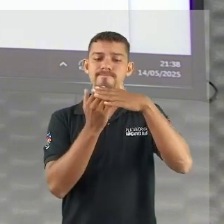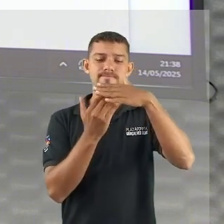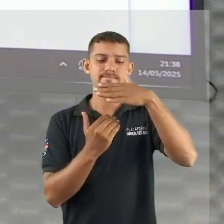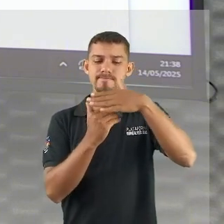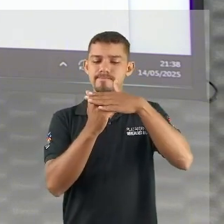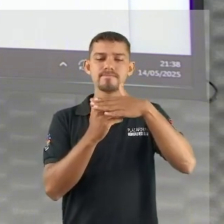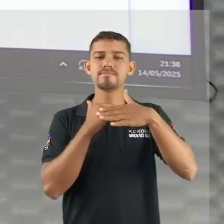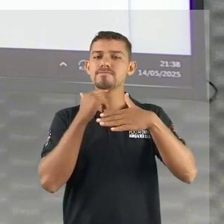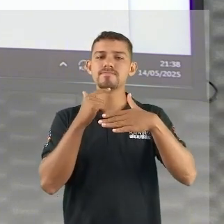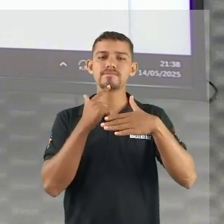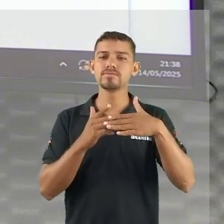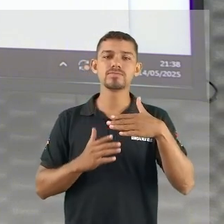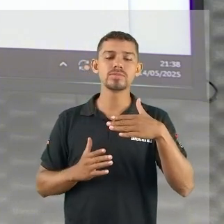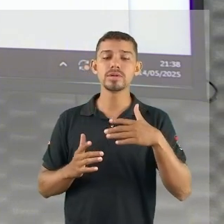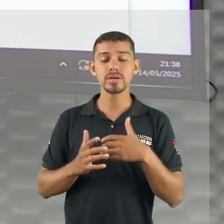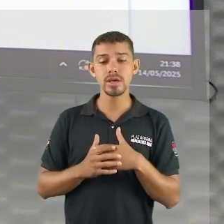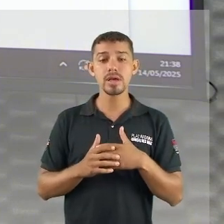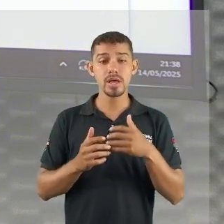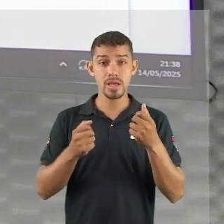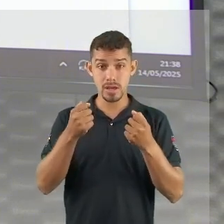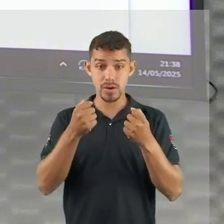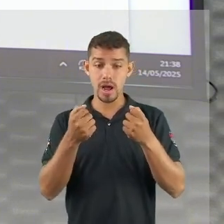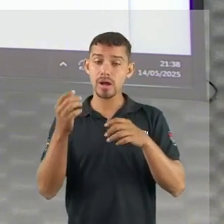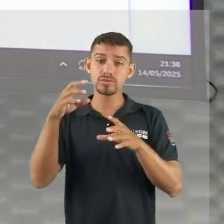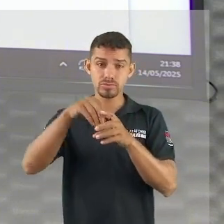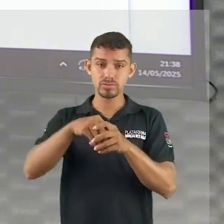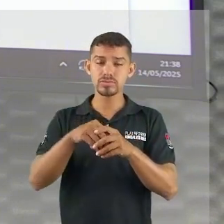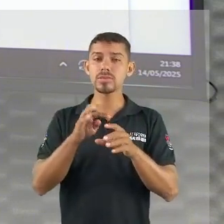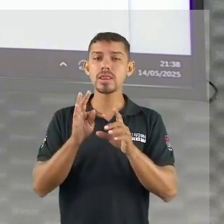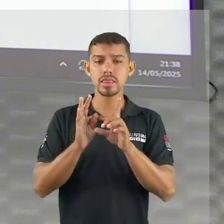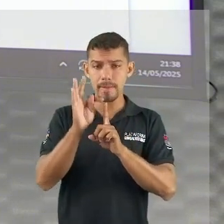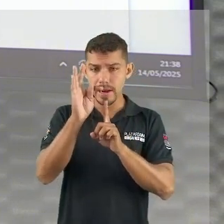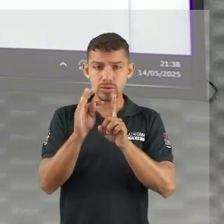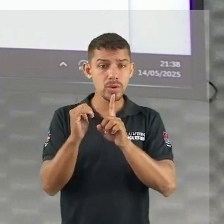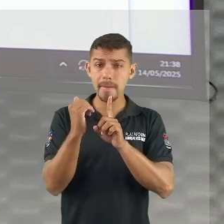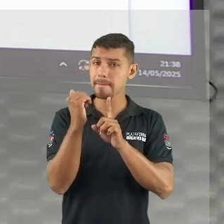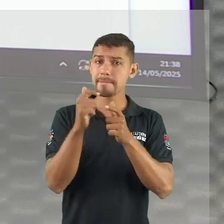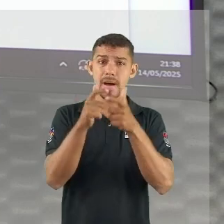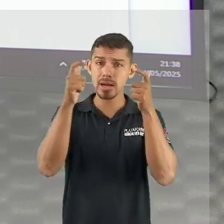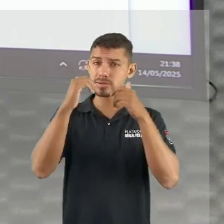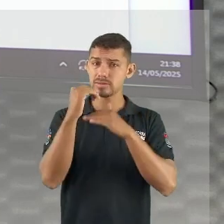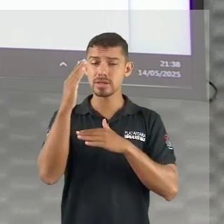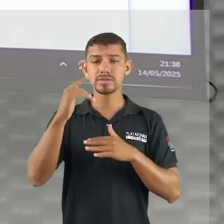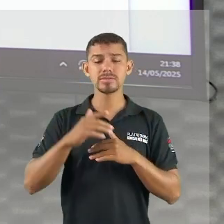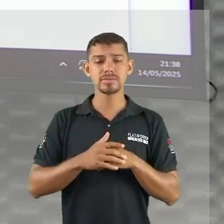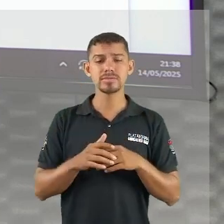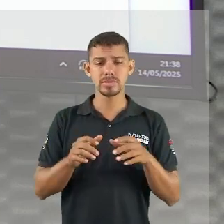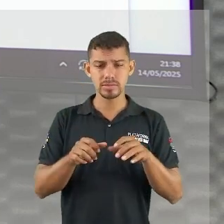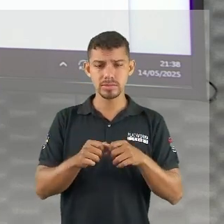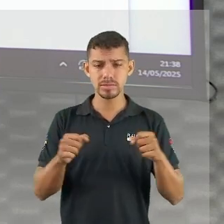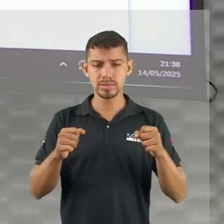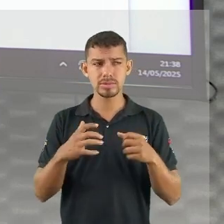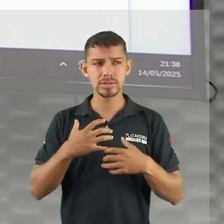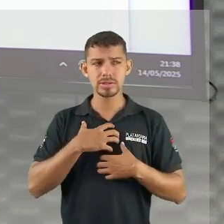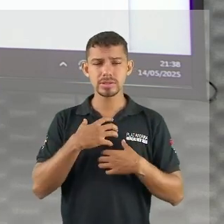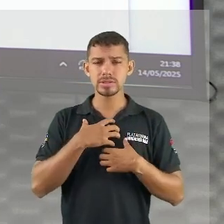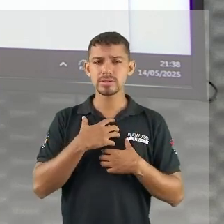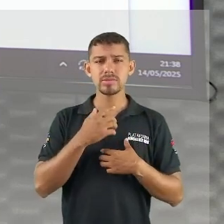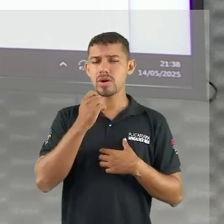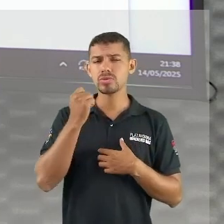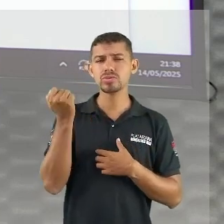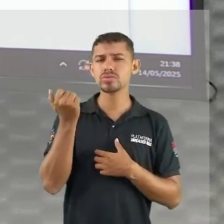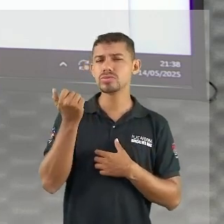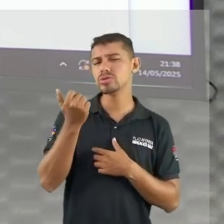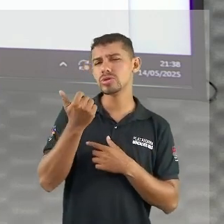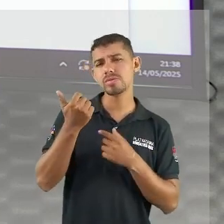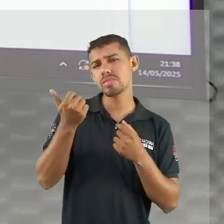passar. E aí o carro fica com a temperatura maior do que do lado de fora. Quando você entra no carro, você chega meio-dia,